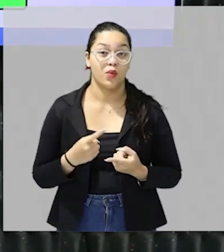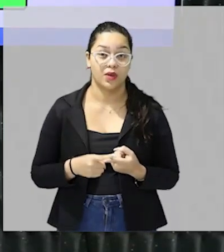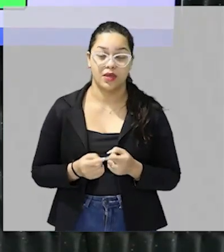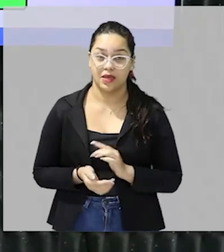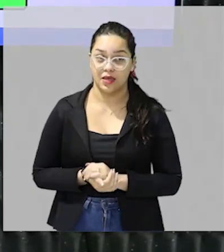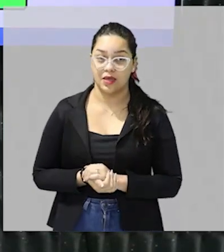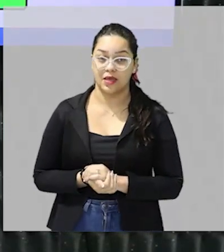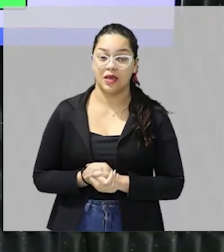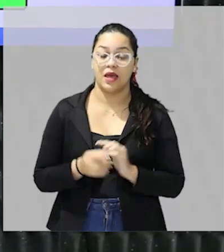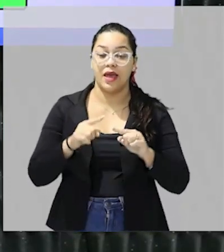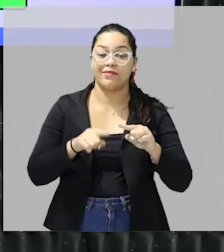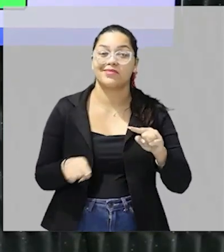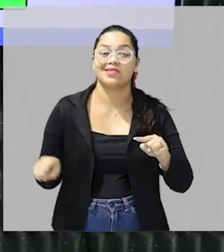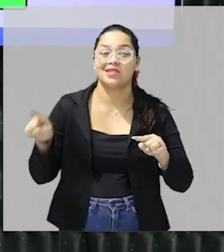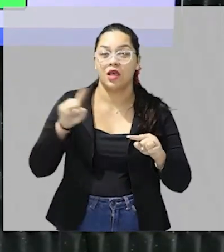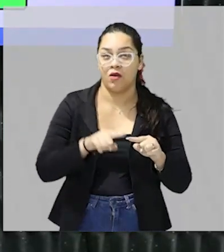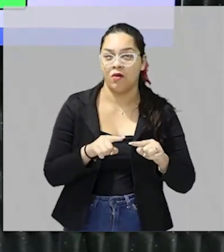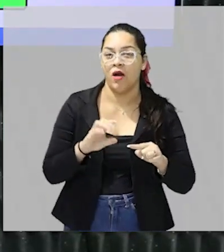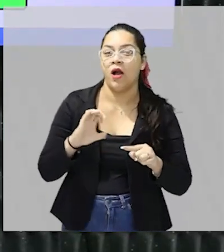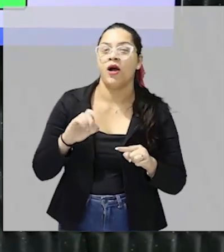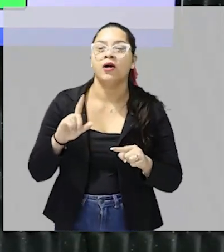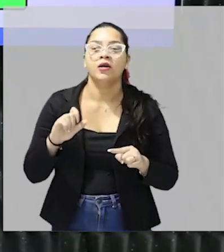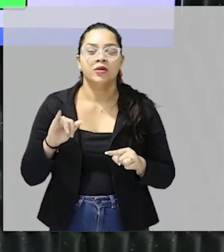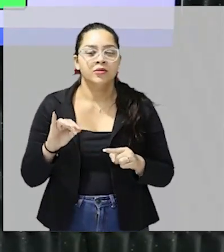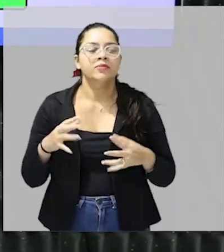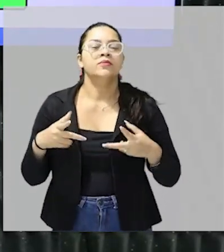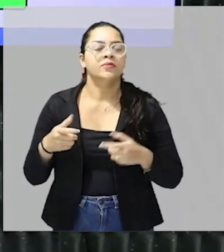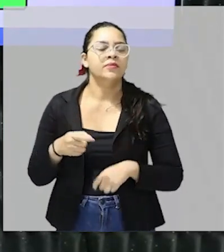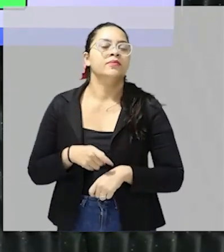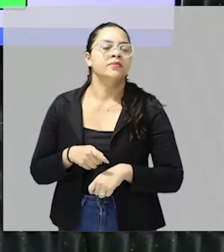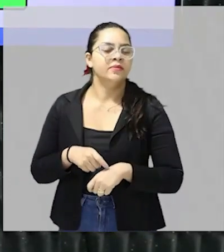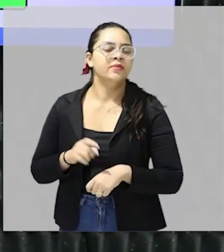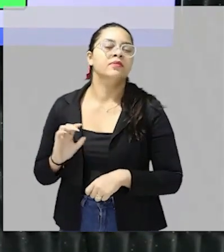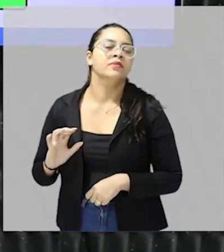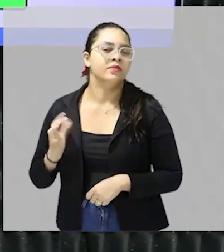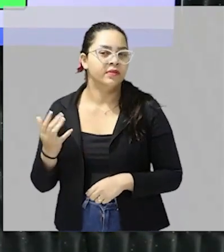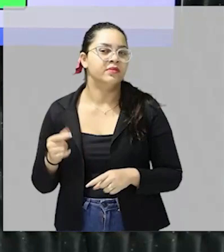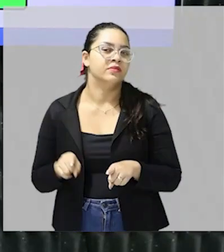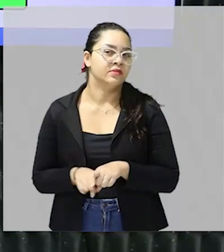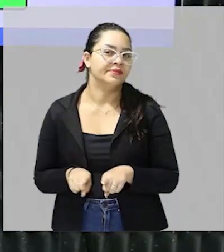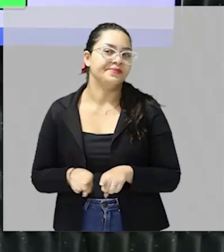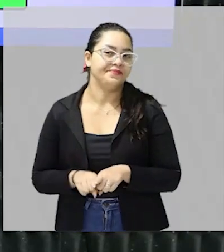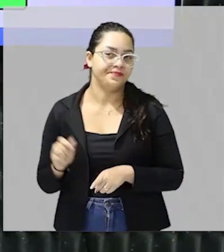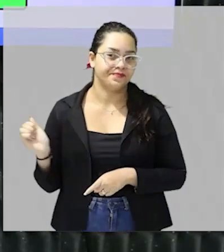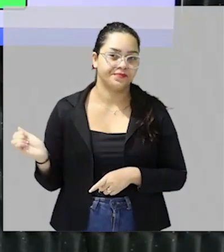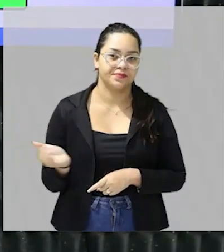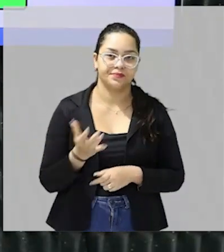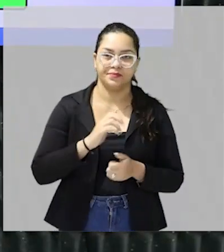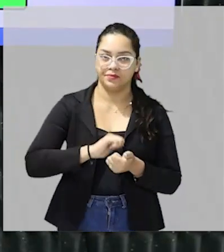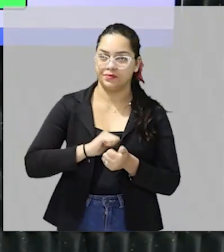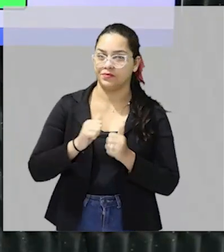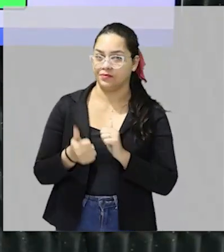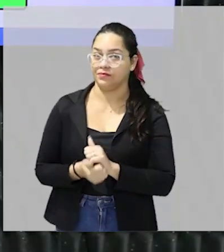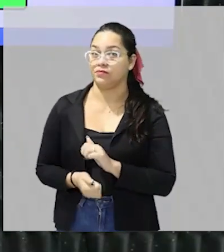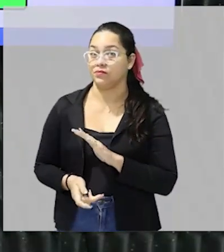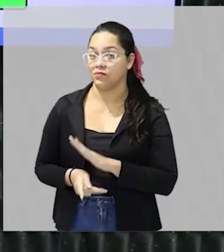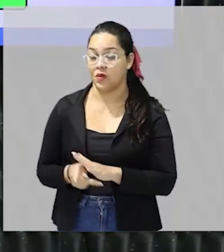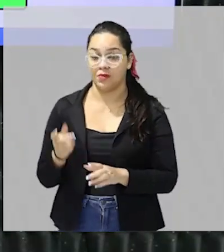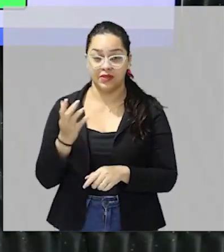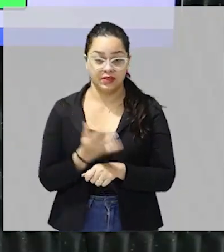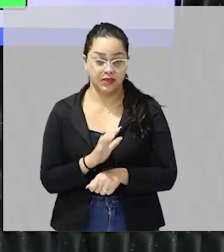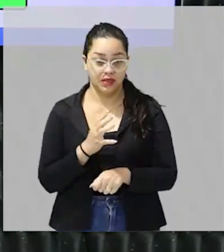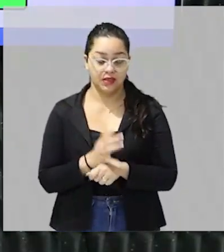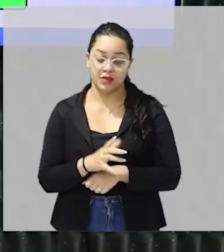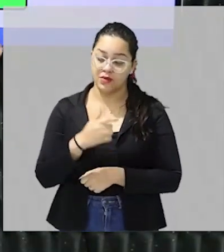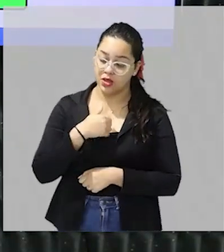aqui é cíclico. A todo momento acontecem novas adaptações a esse treino.